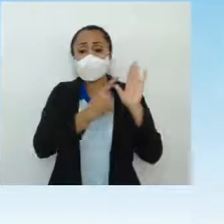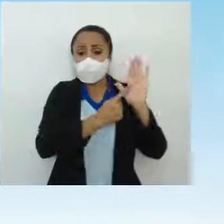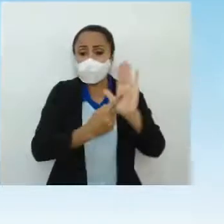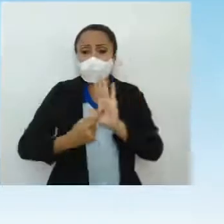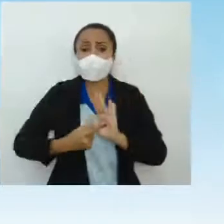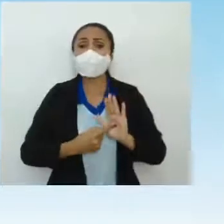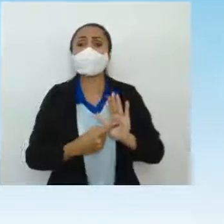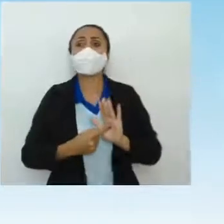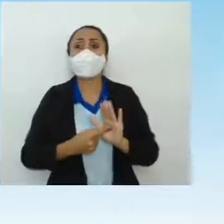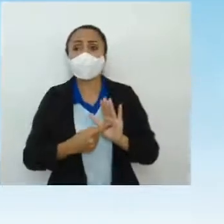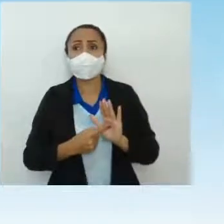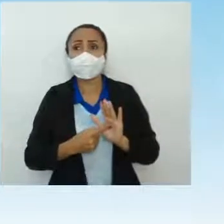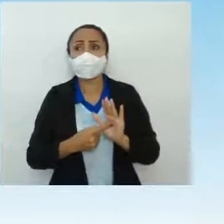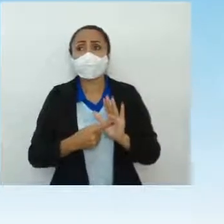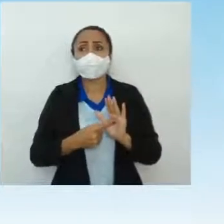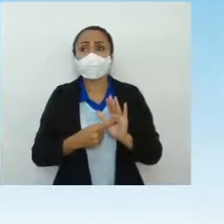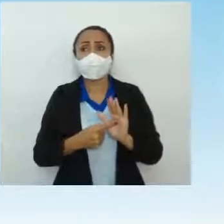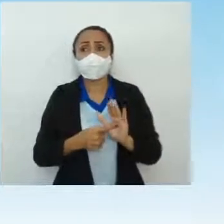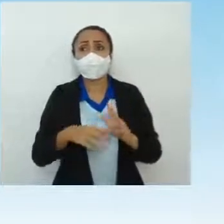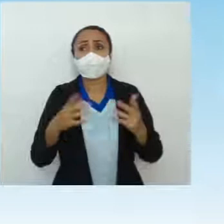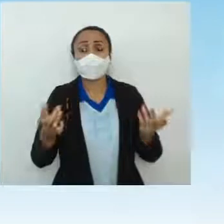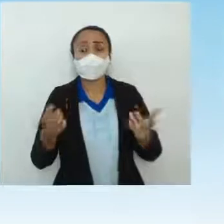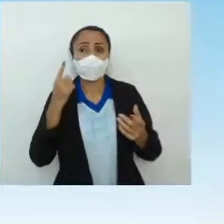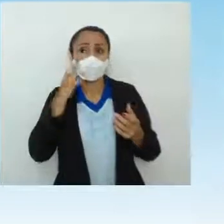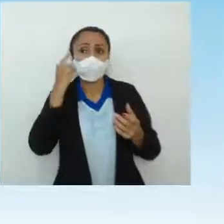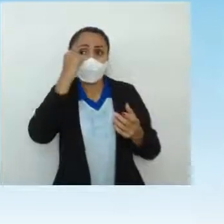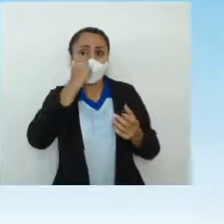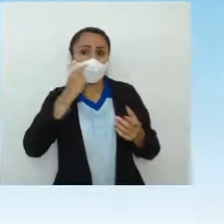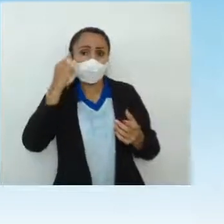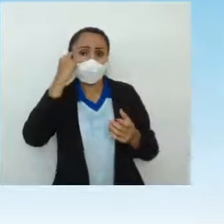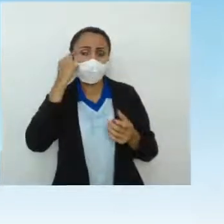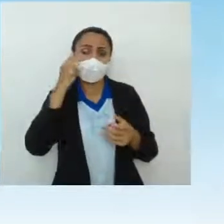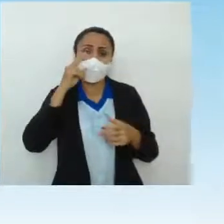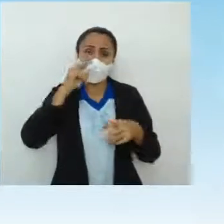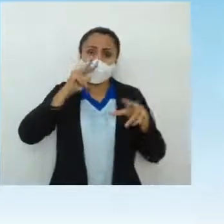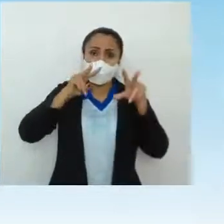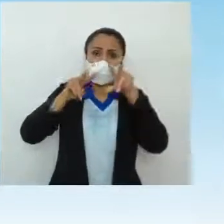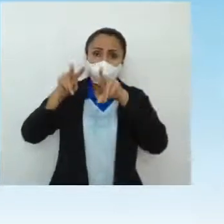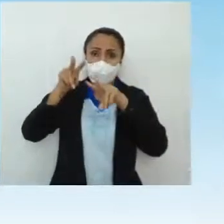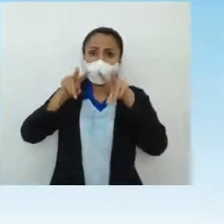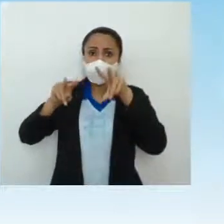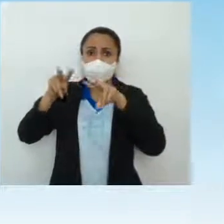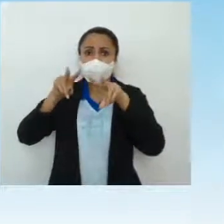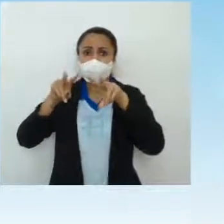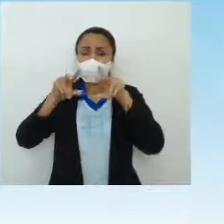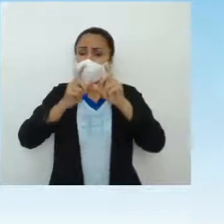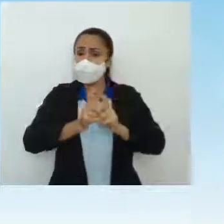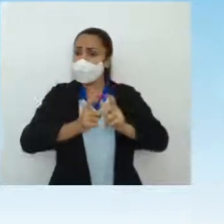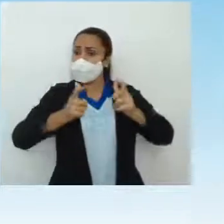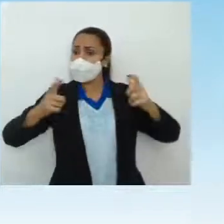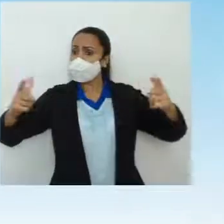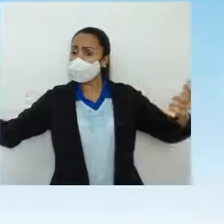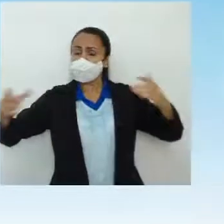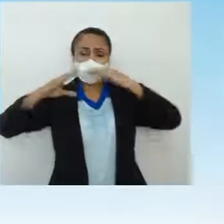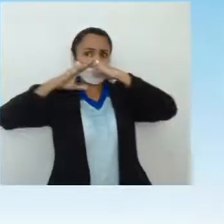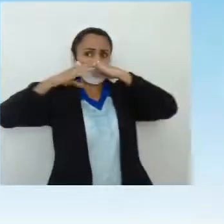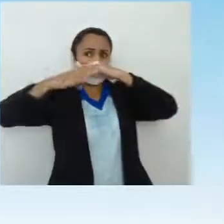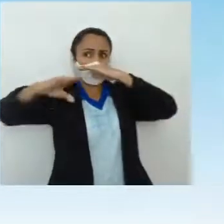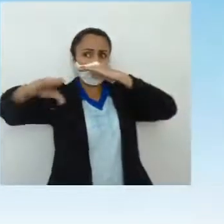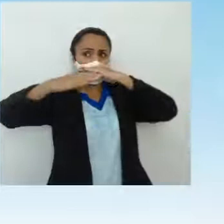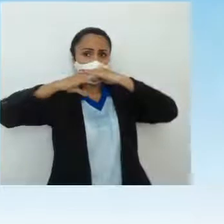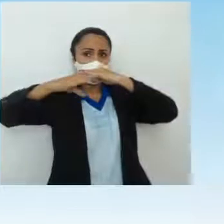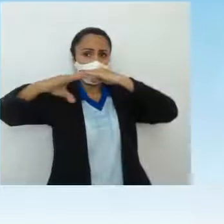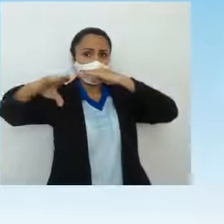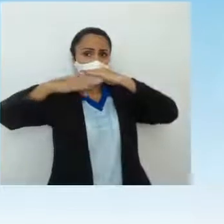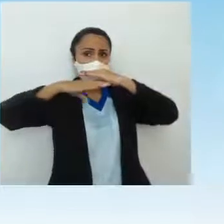no caso vai ser o olho, que vai enxergar por intermédio das amplitudes de ondas, que eu posso chamar de